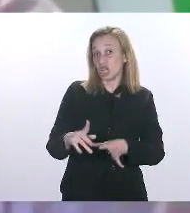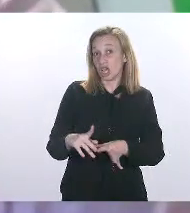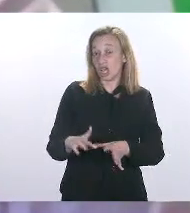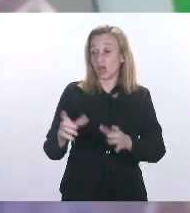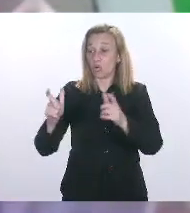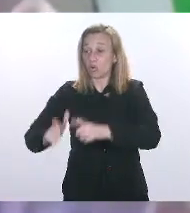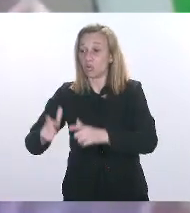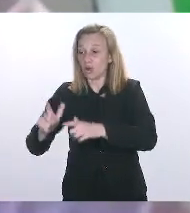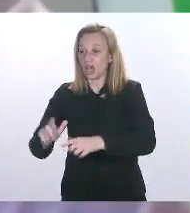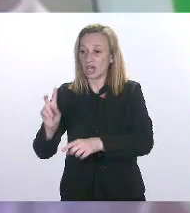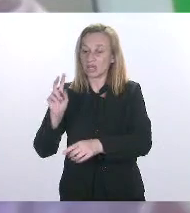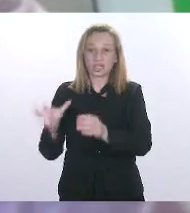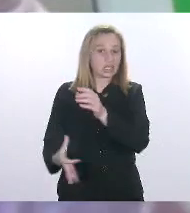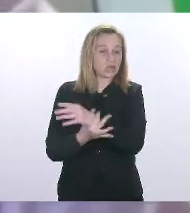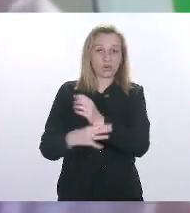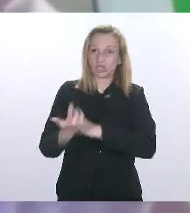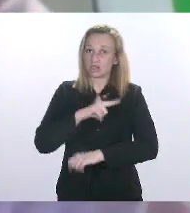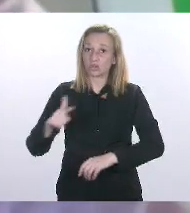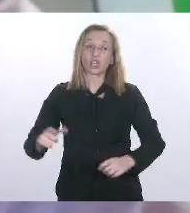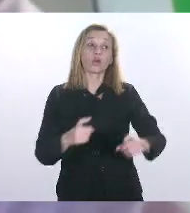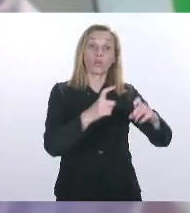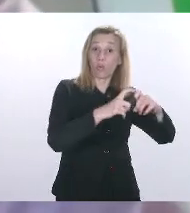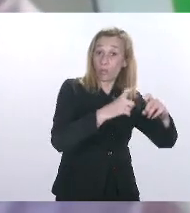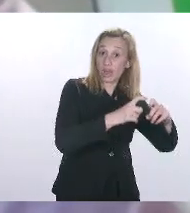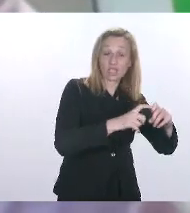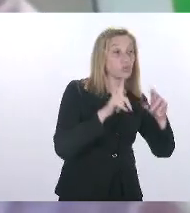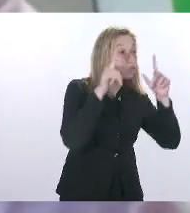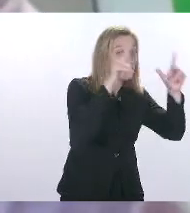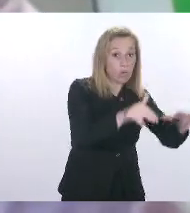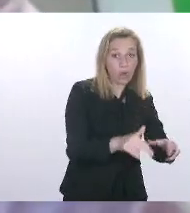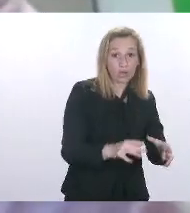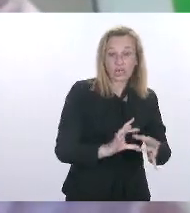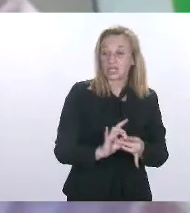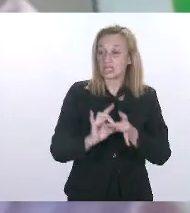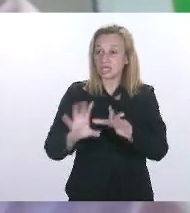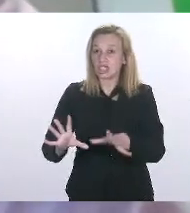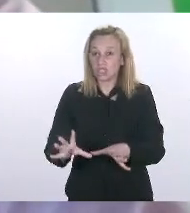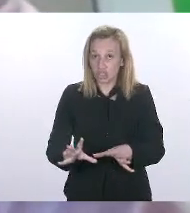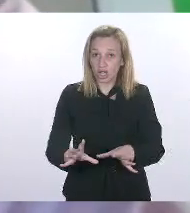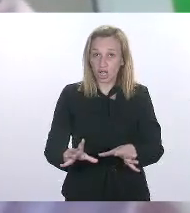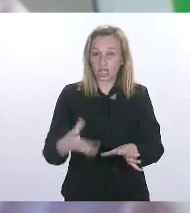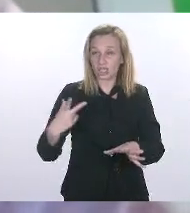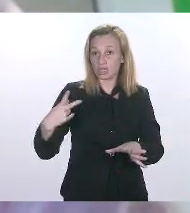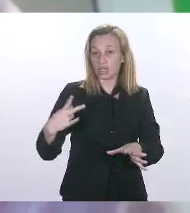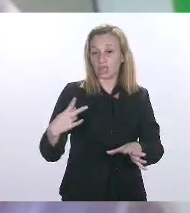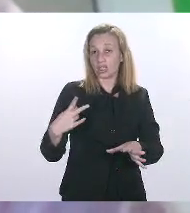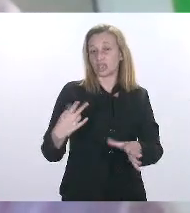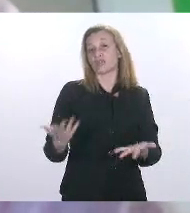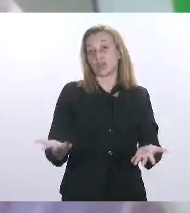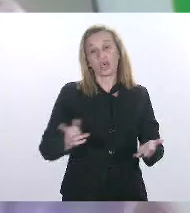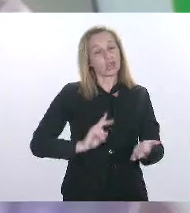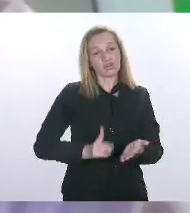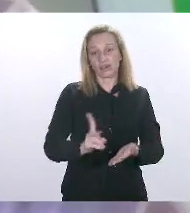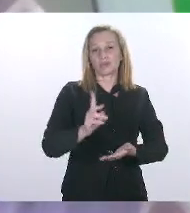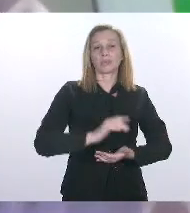numa unidade de educação infantil vai deixar uma unidade de saúde sem cobertura e assim sucessivamente.